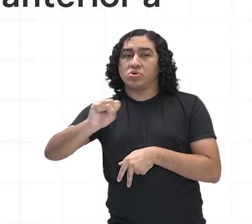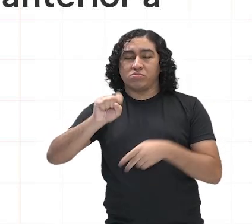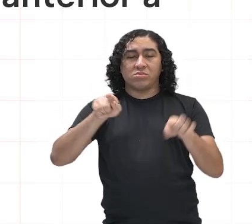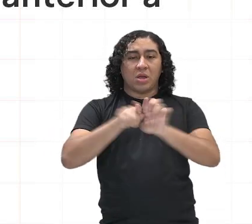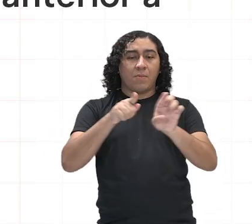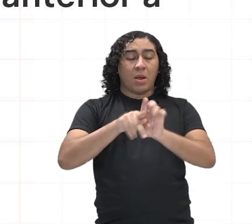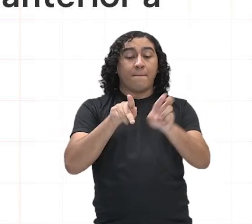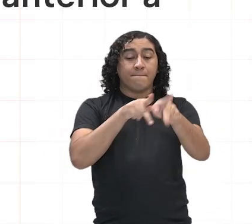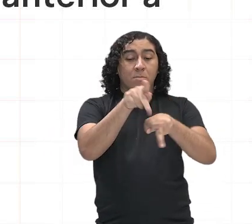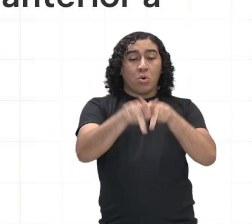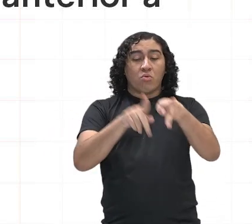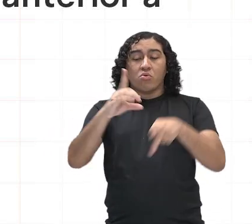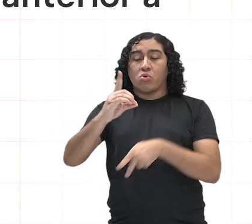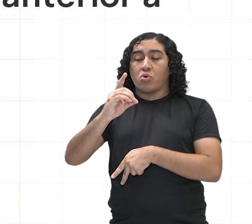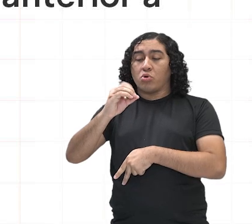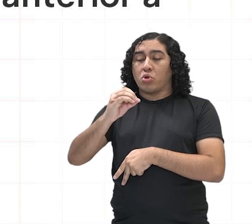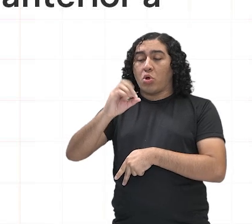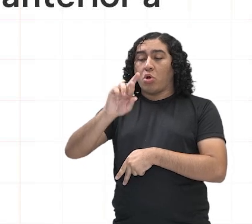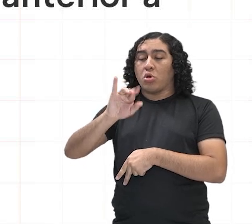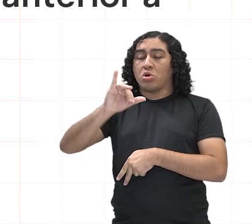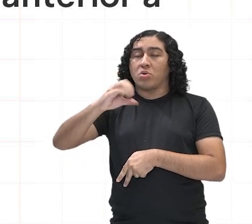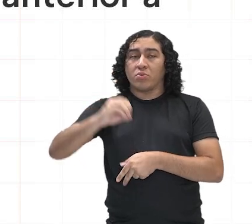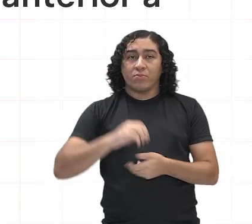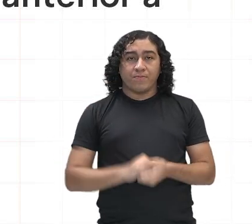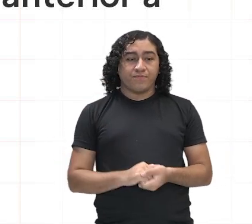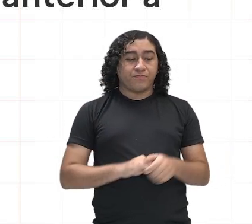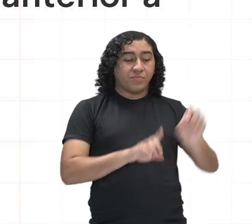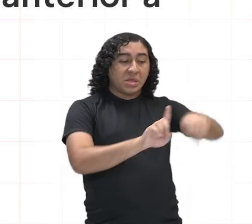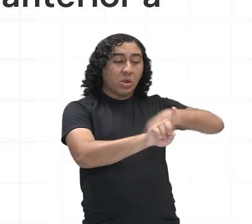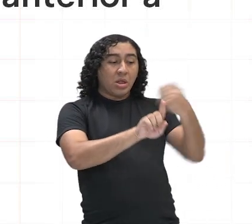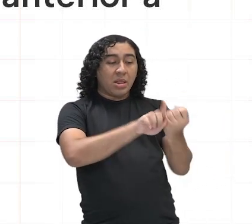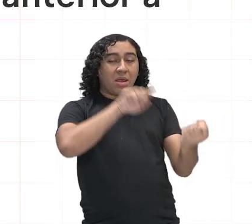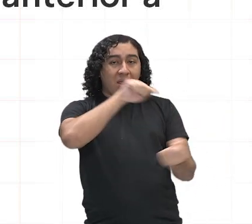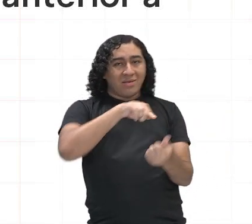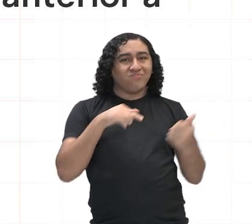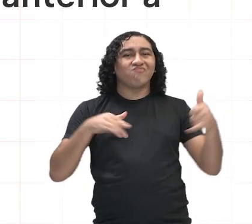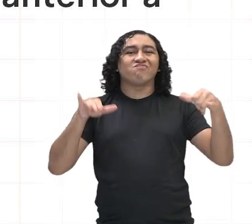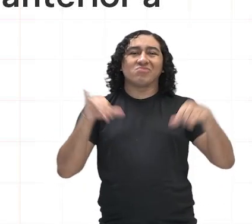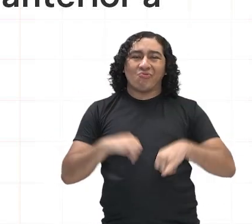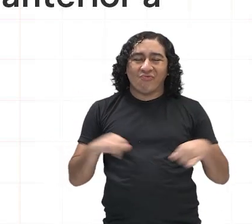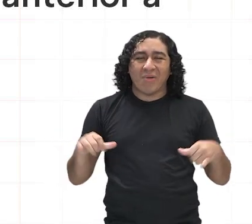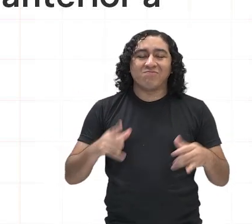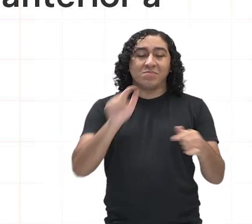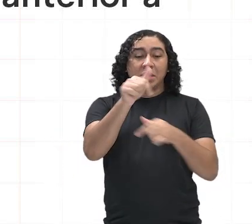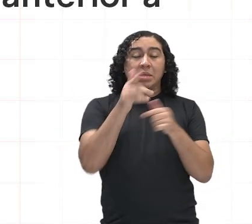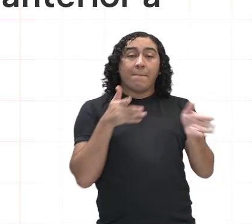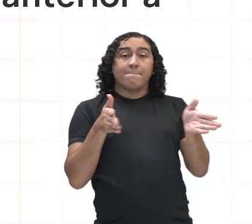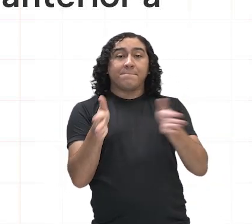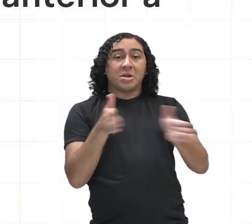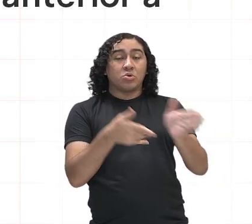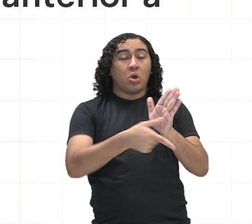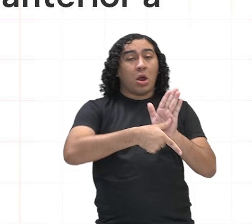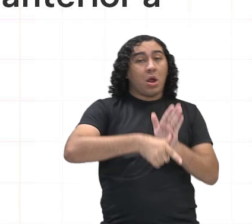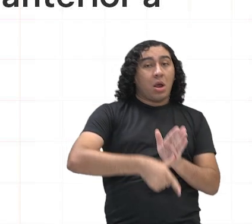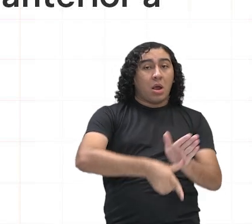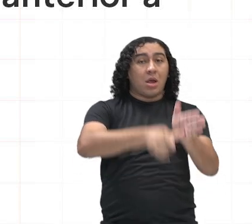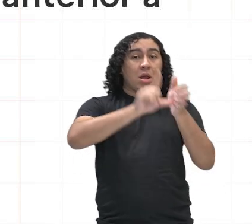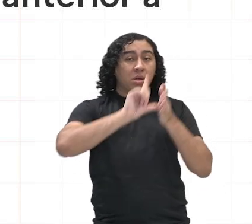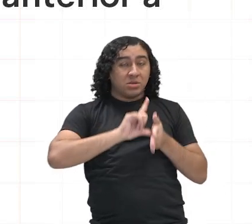nas regiões gregas, a sociedade da época sofreu, no período anterior à diáspora